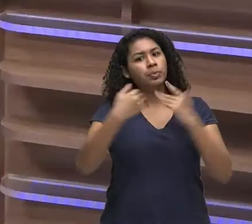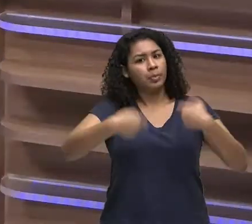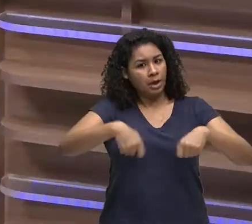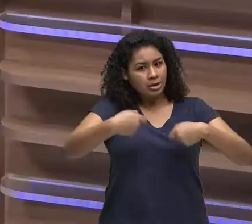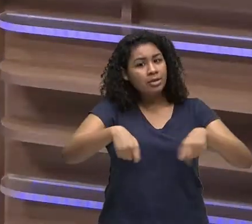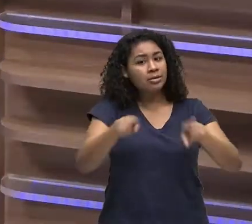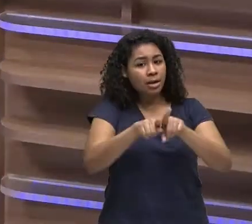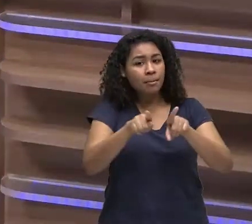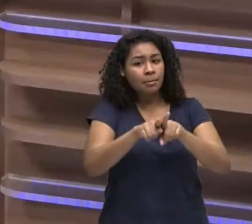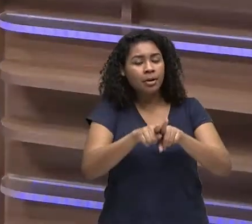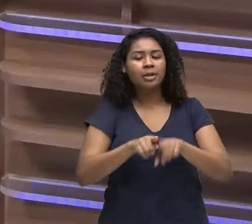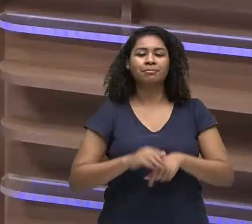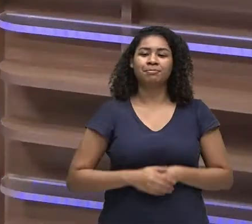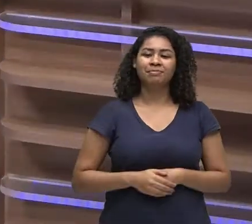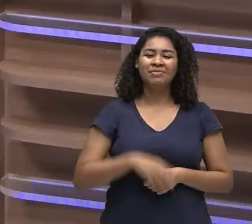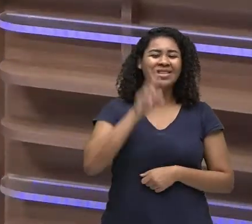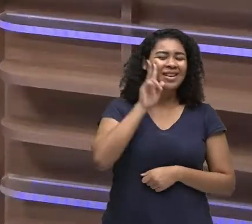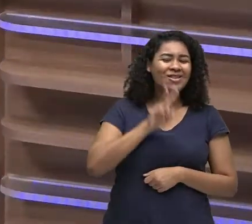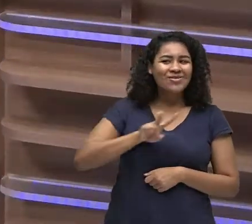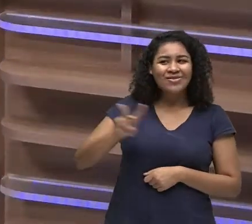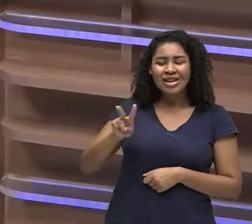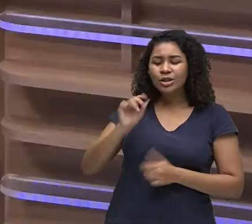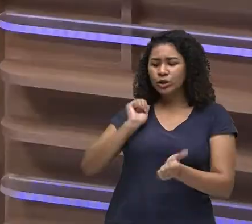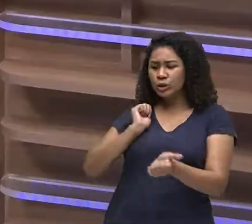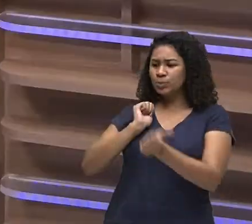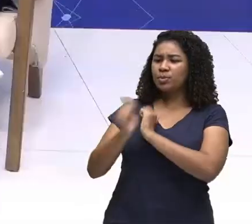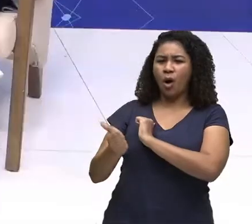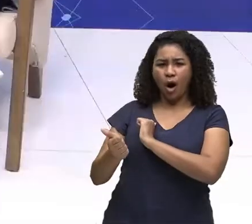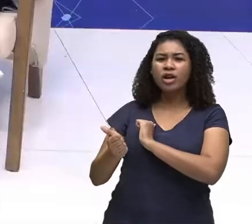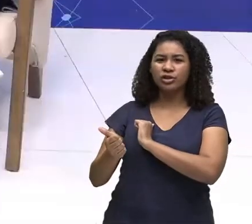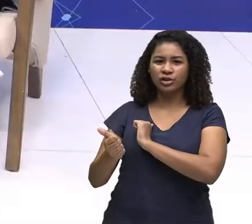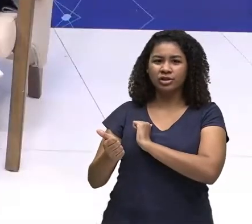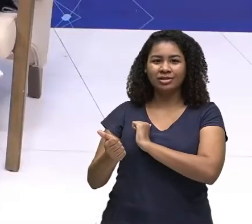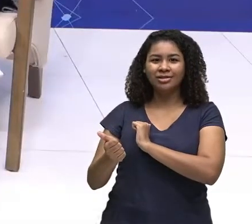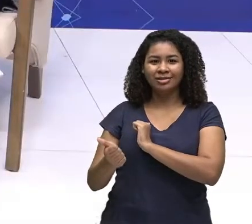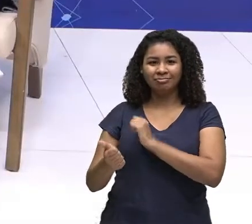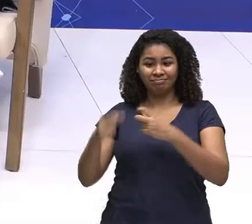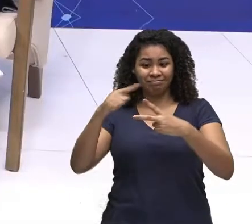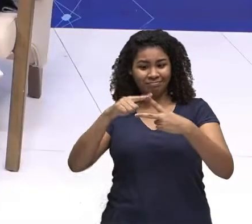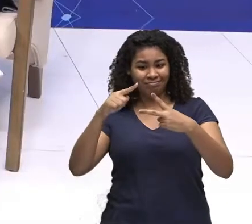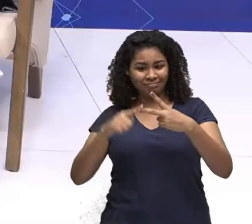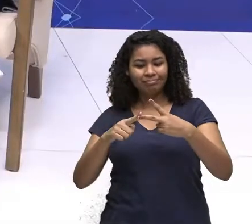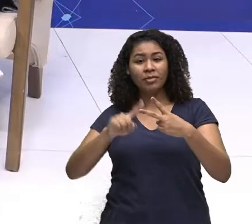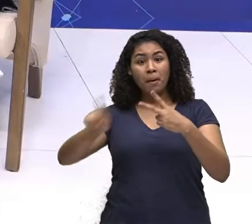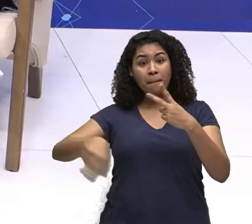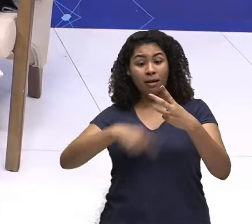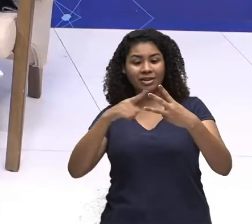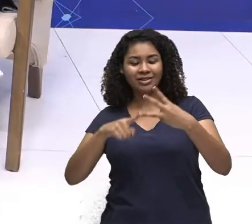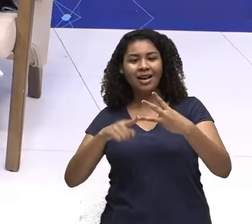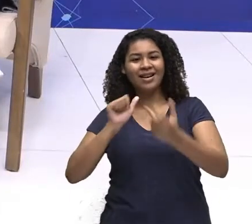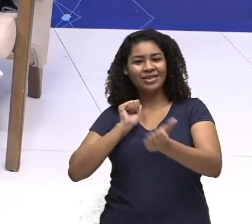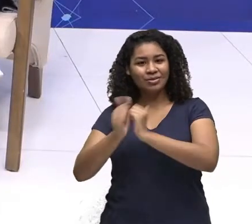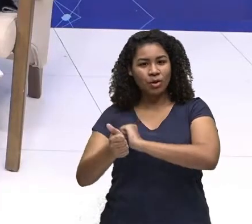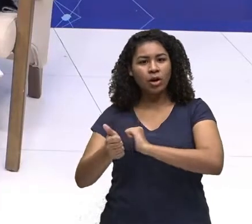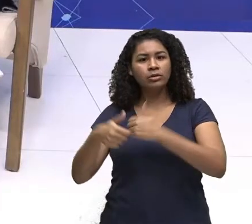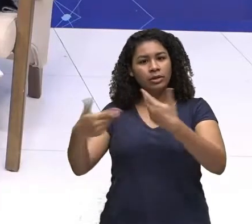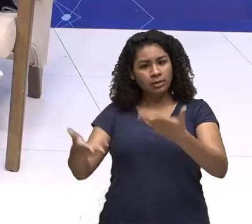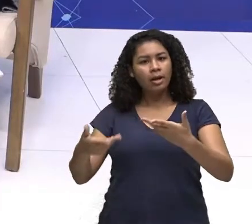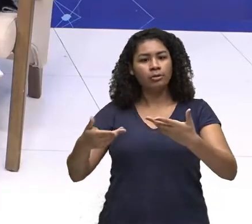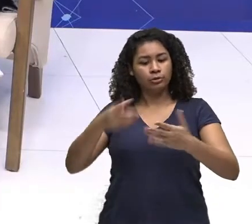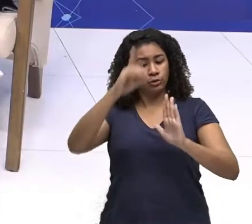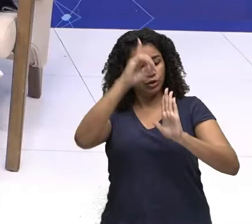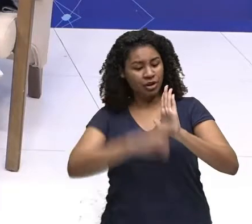quando eu olho para o esporte associado com esse outro conceito, eu vejo uma possibilidade de exercitar